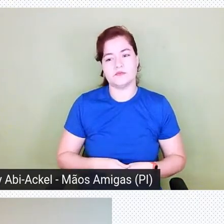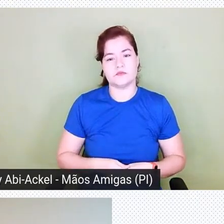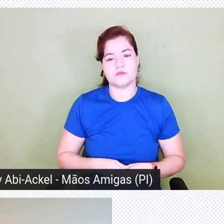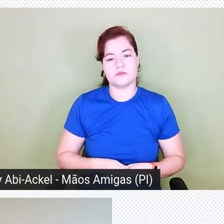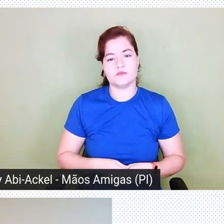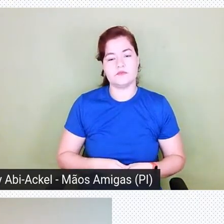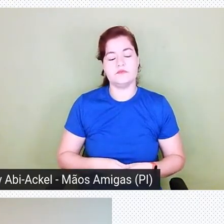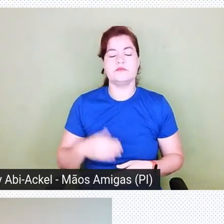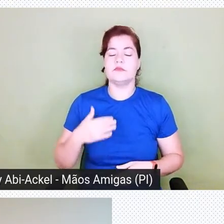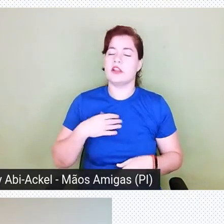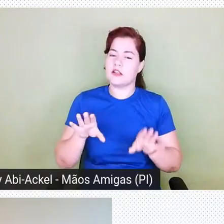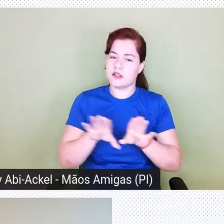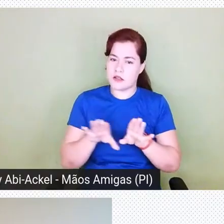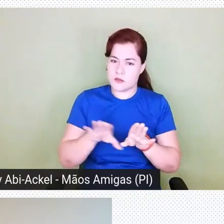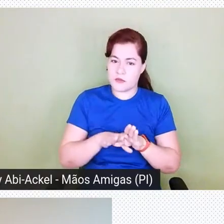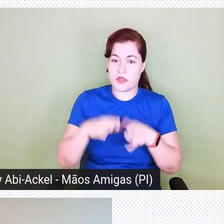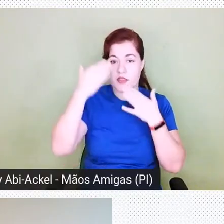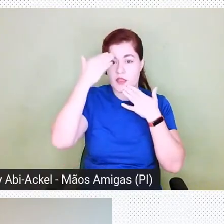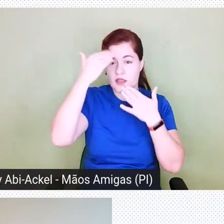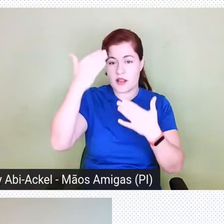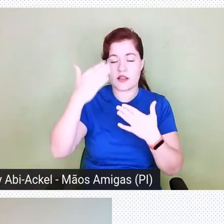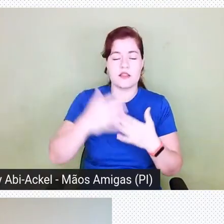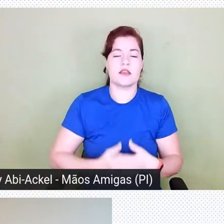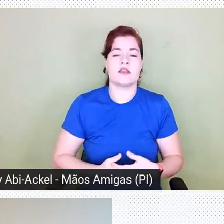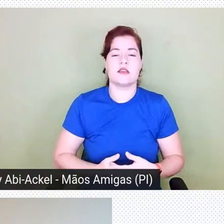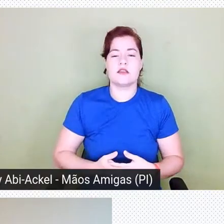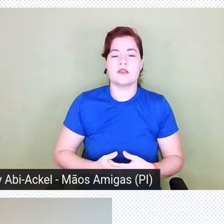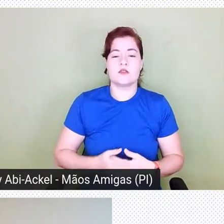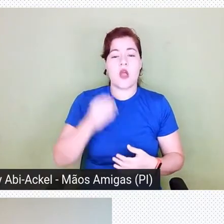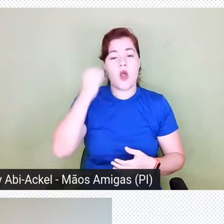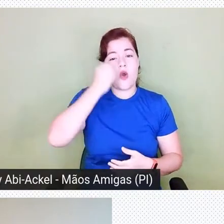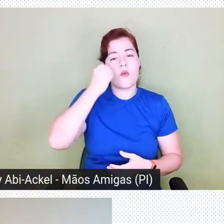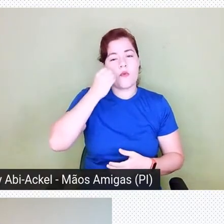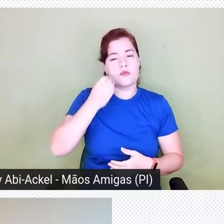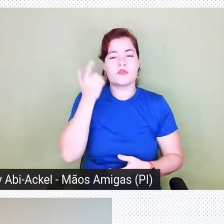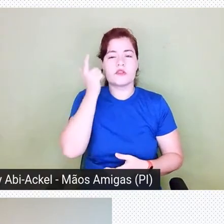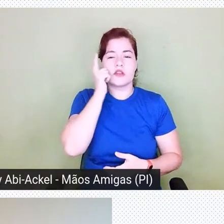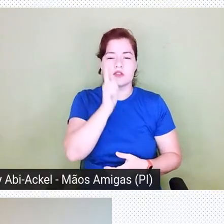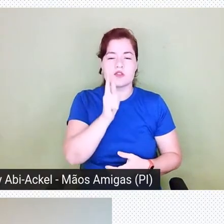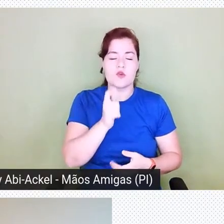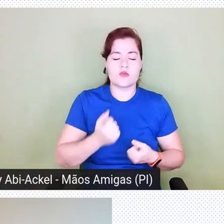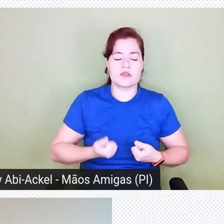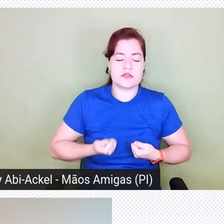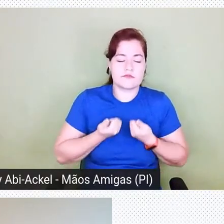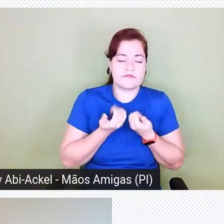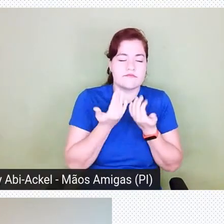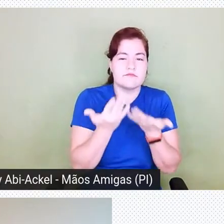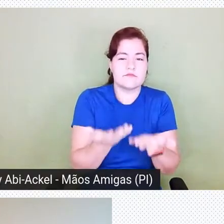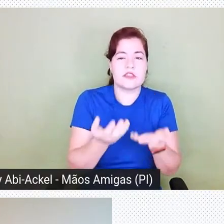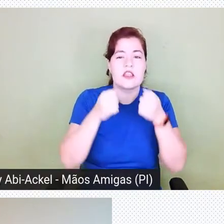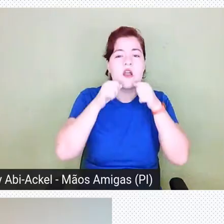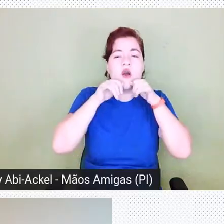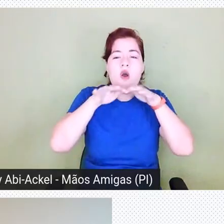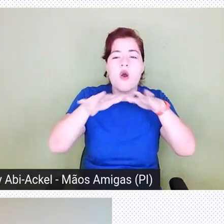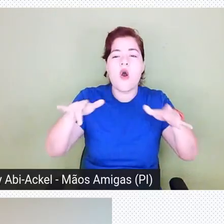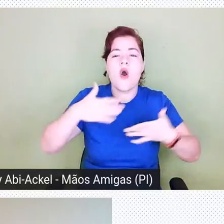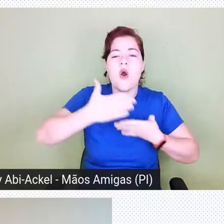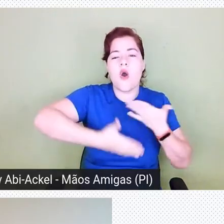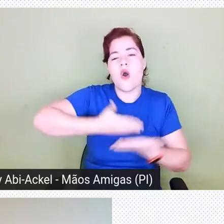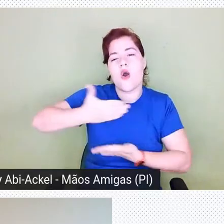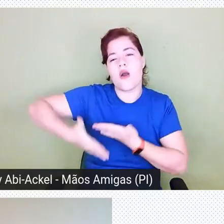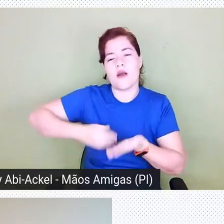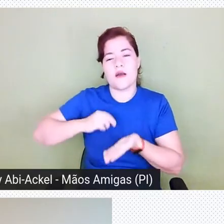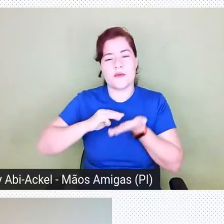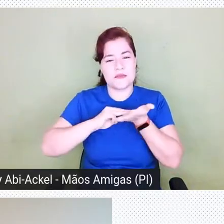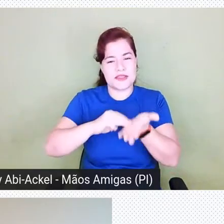Eu também agradeço muito a oportunidade de poder dividir, de poder compartilhar com vocês a mensagem